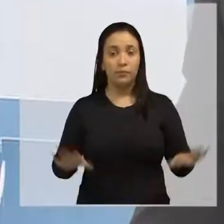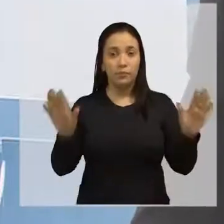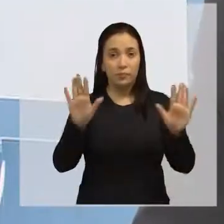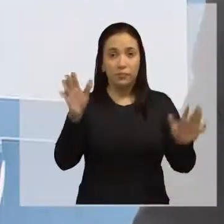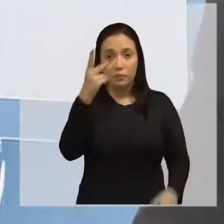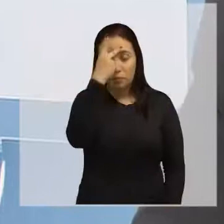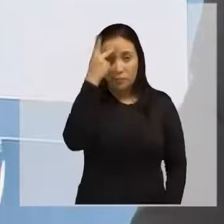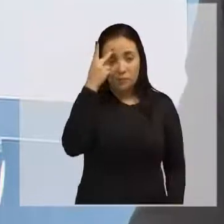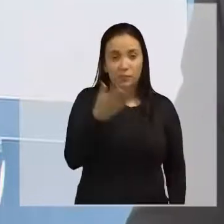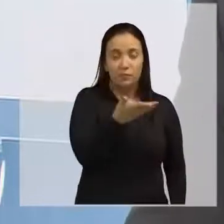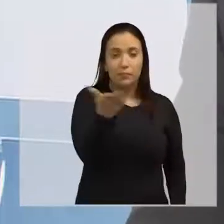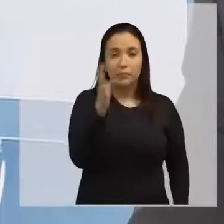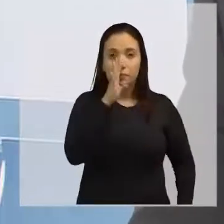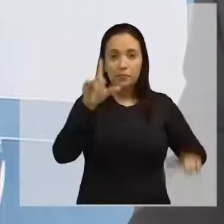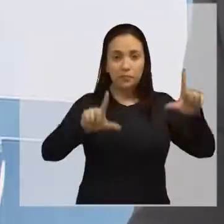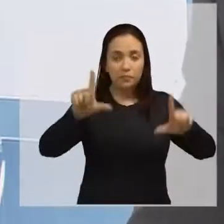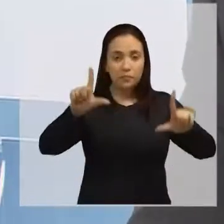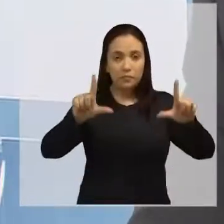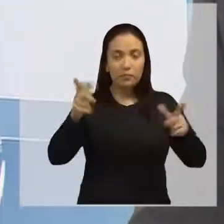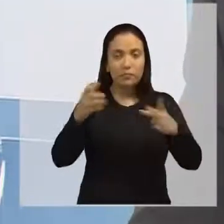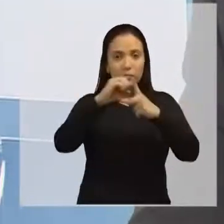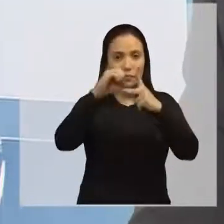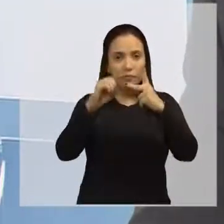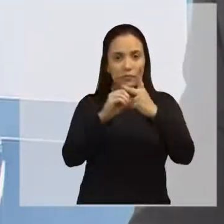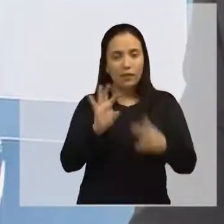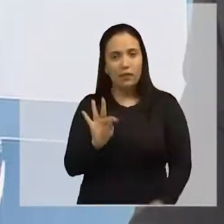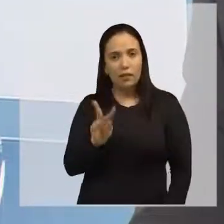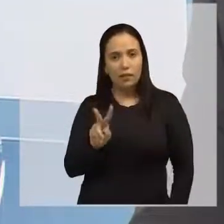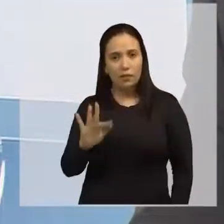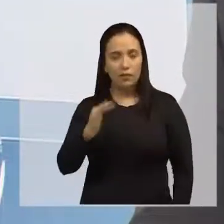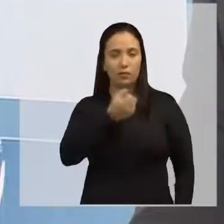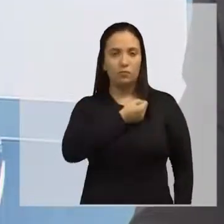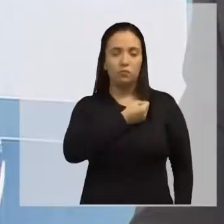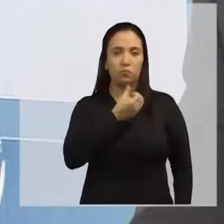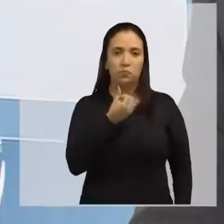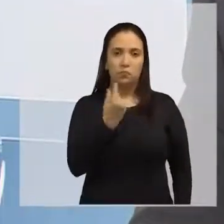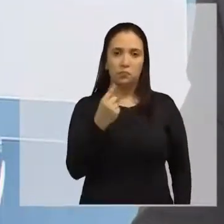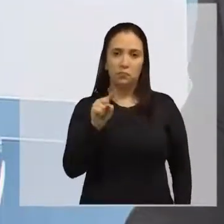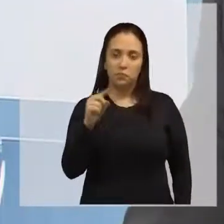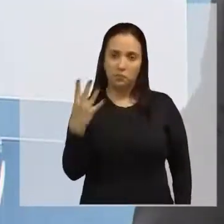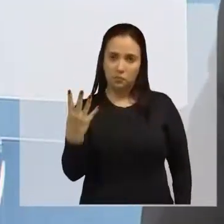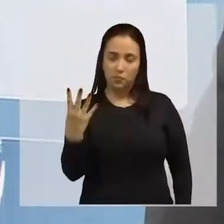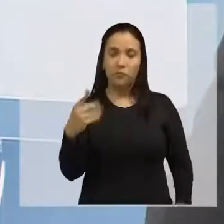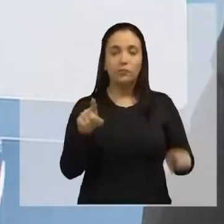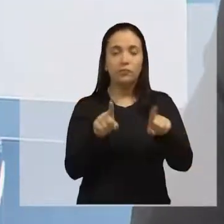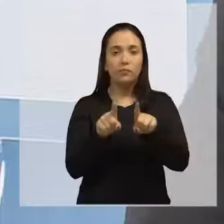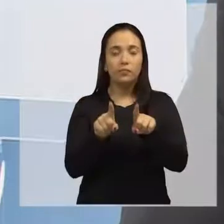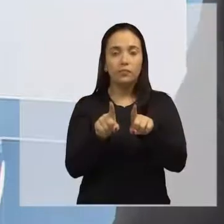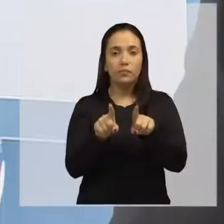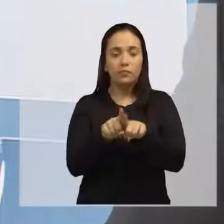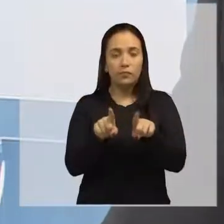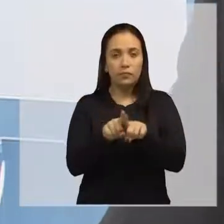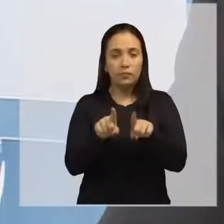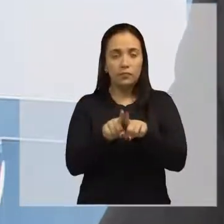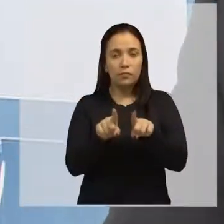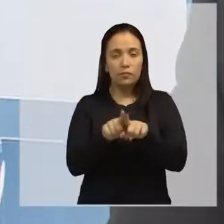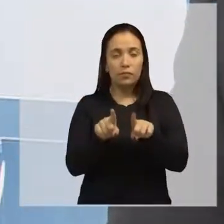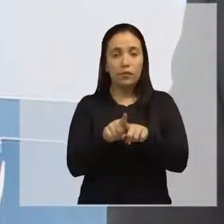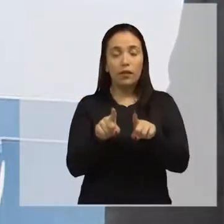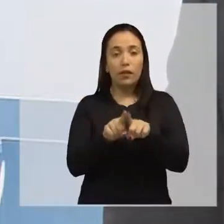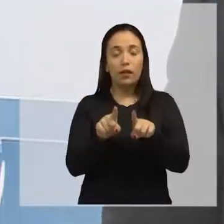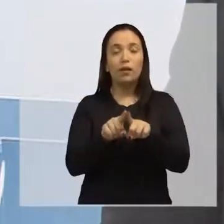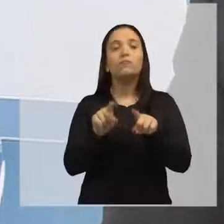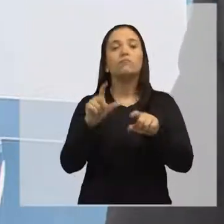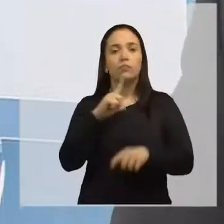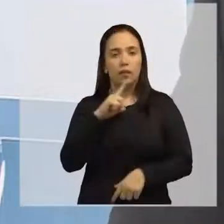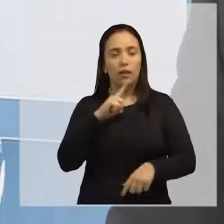Olá, amigo assinante, estamos iniciando mais um programa pela ordem na sua TV Fortaleza, canal 61.4, sua TV aberta e digital. Esse programa